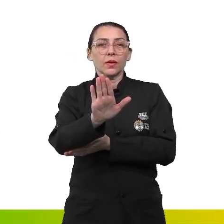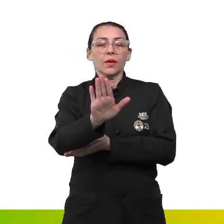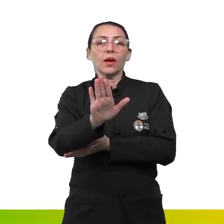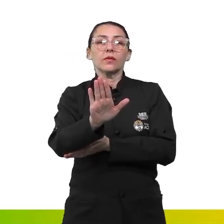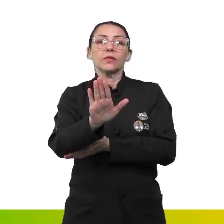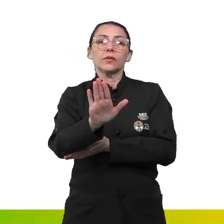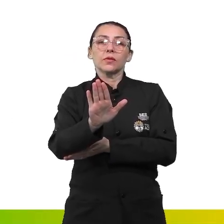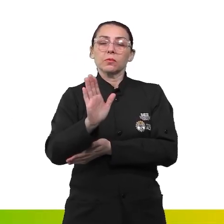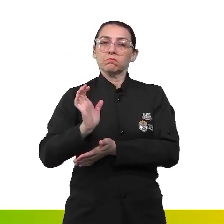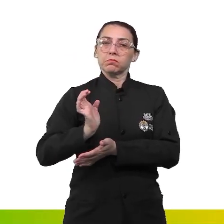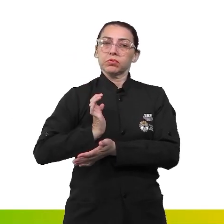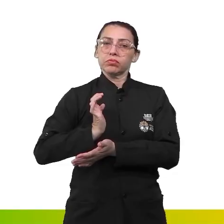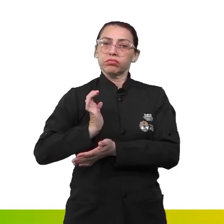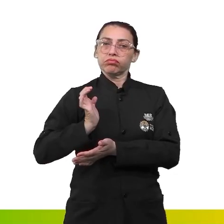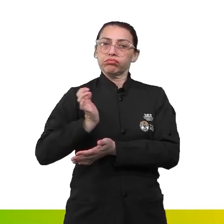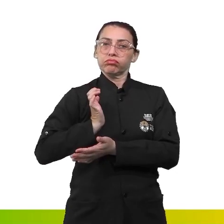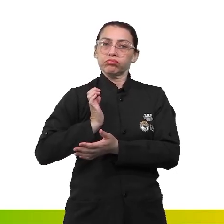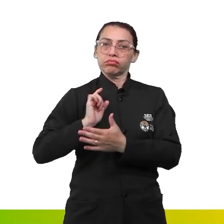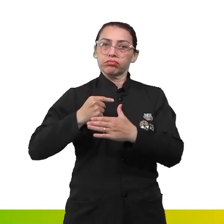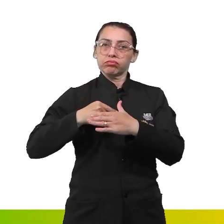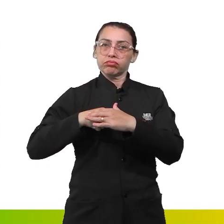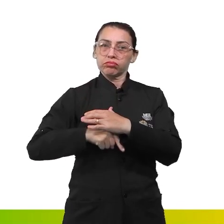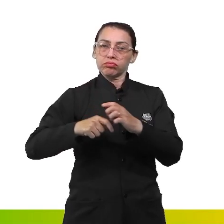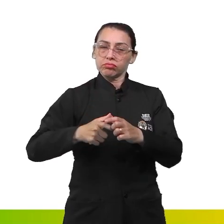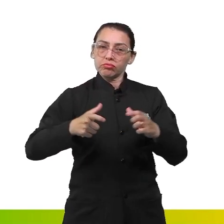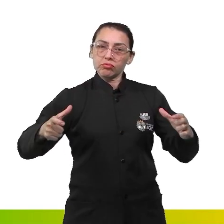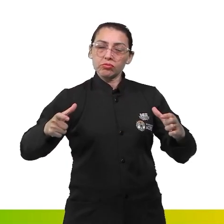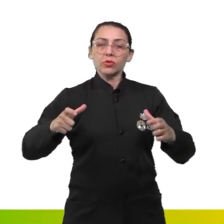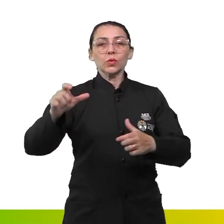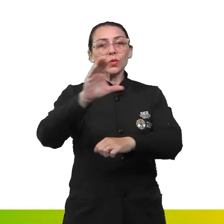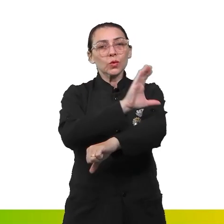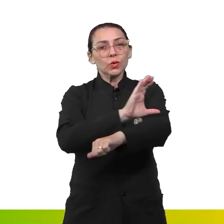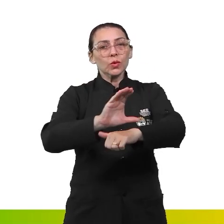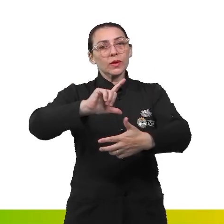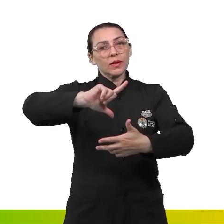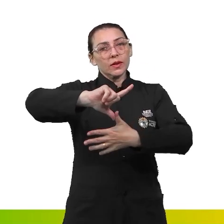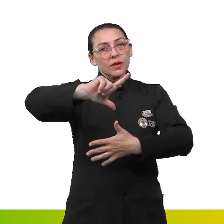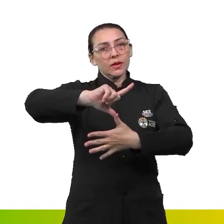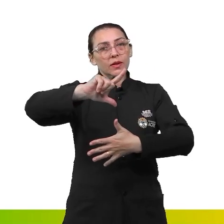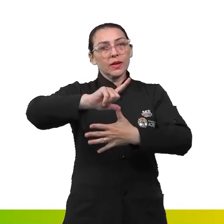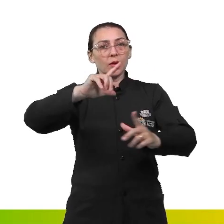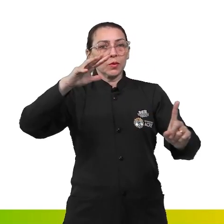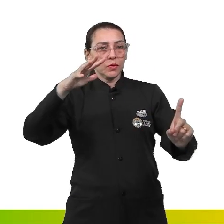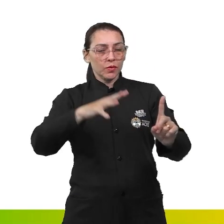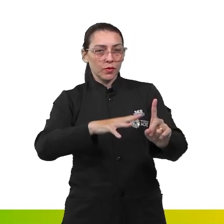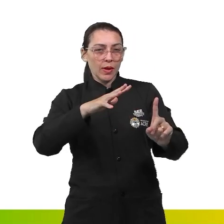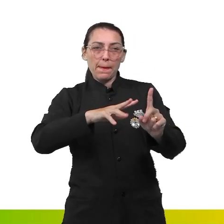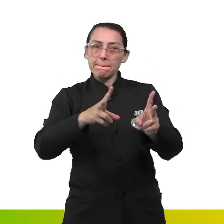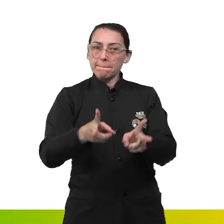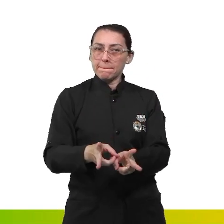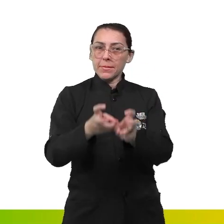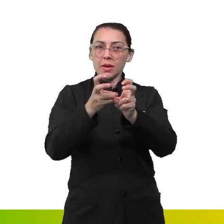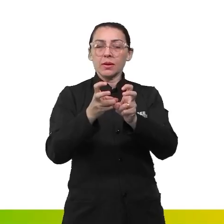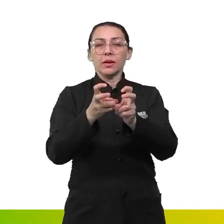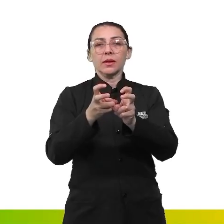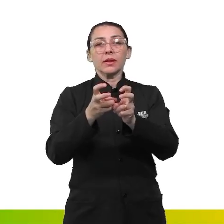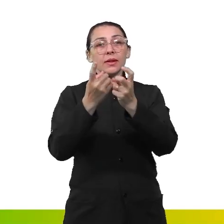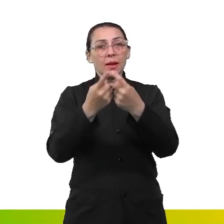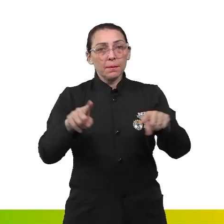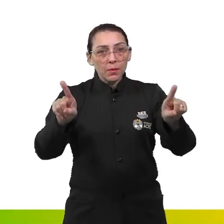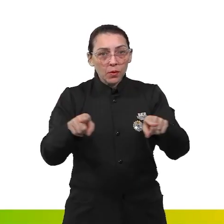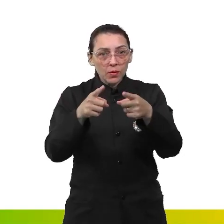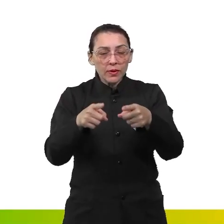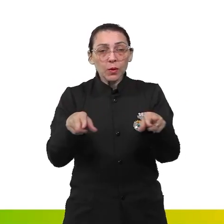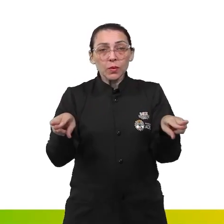enriqueceu profundamente a cultura latino-americana. A sua influência é notável na